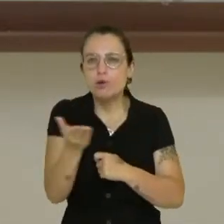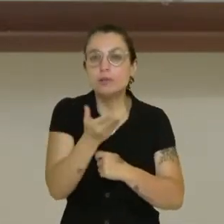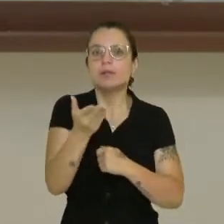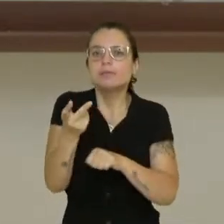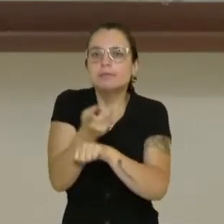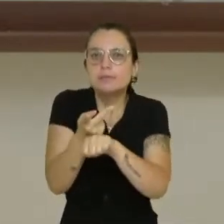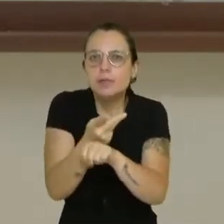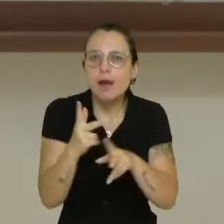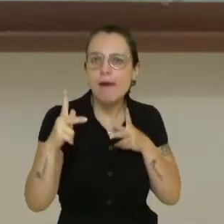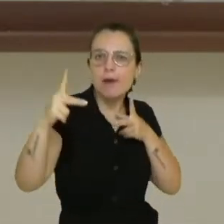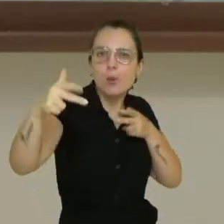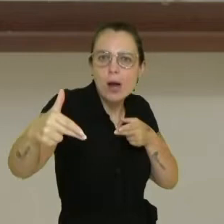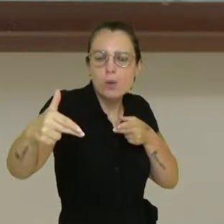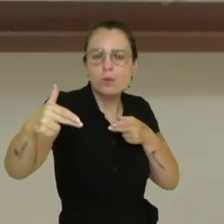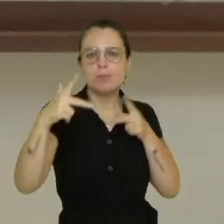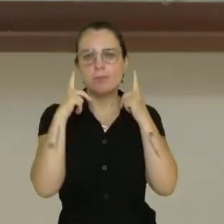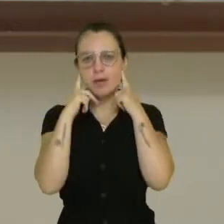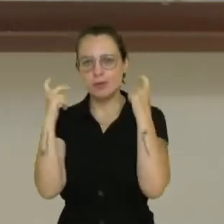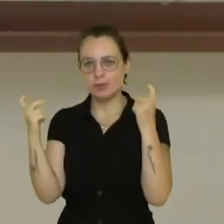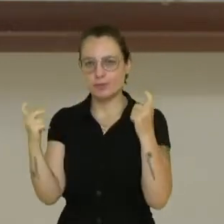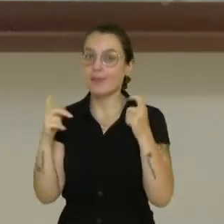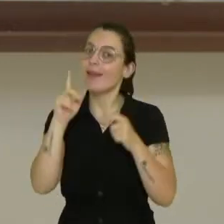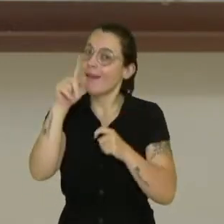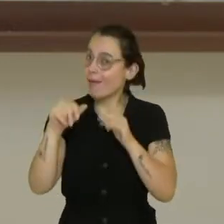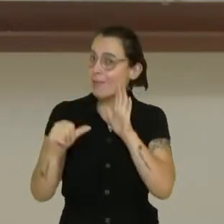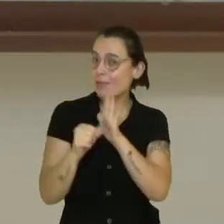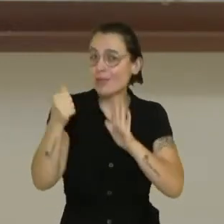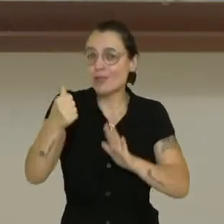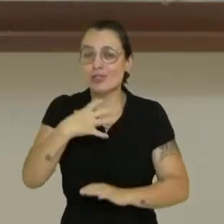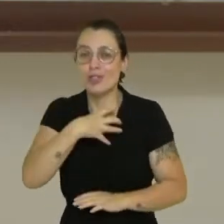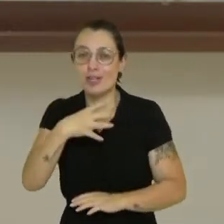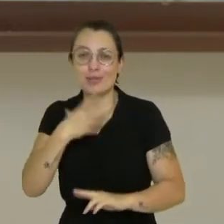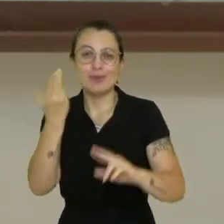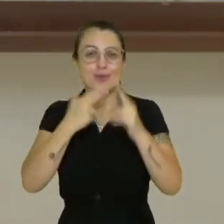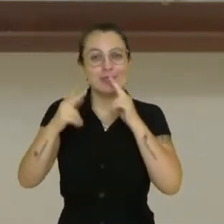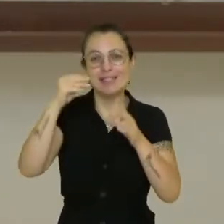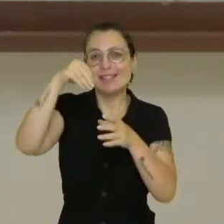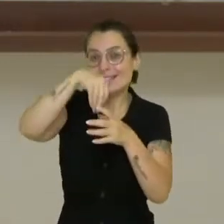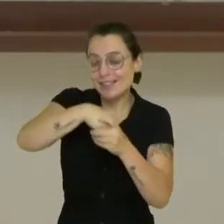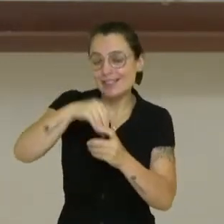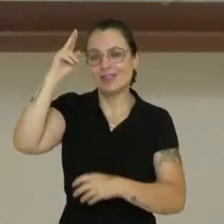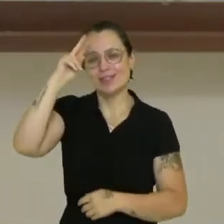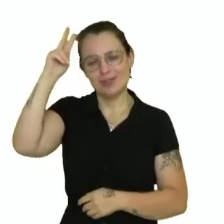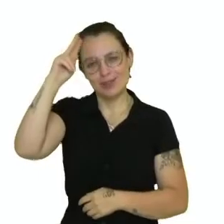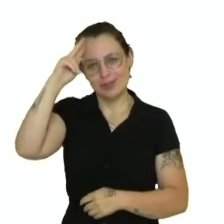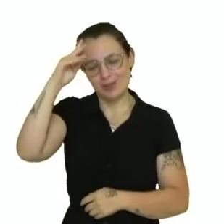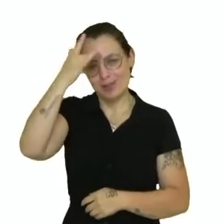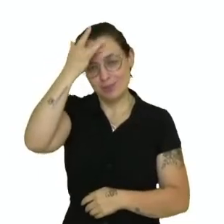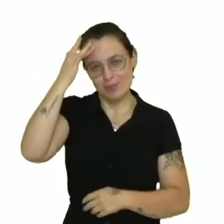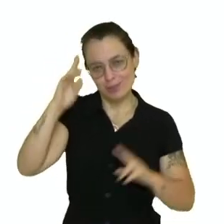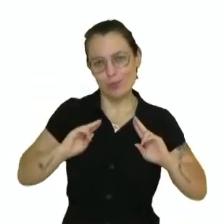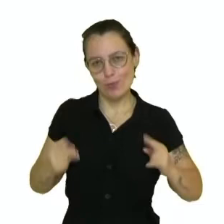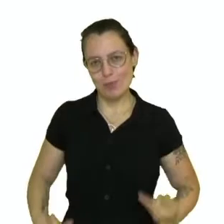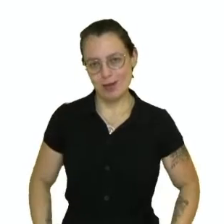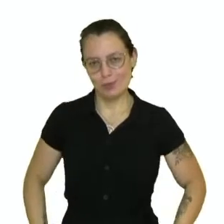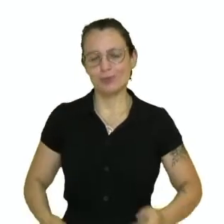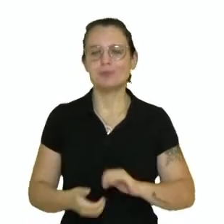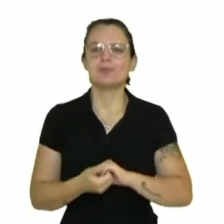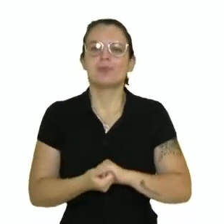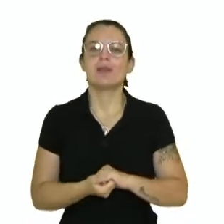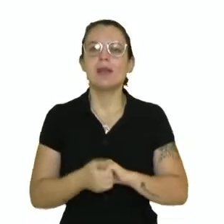procurava reproduzi-los. Estes são os primeiros passos da música na história da humanidade. O ser